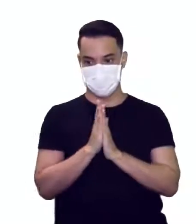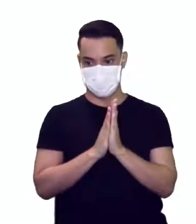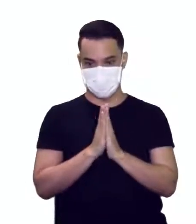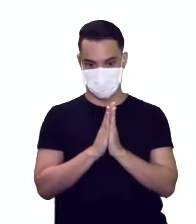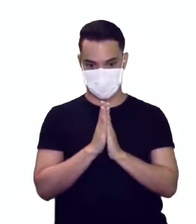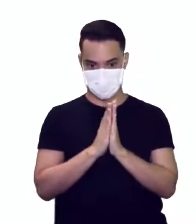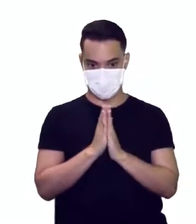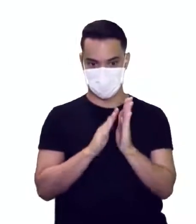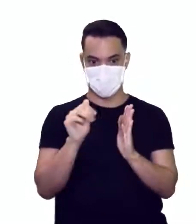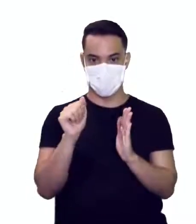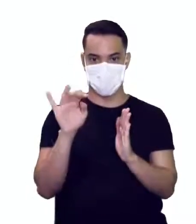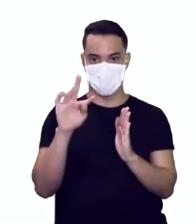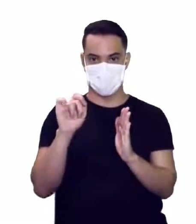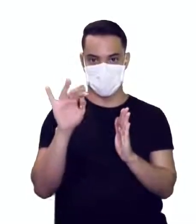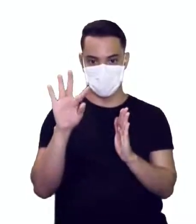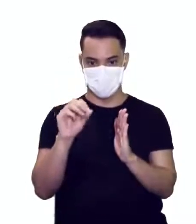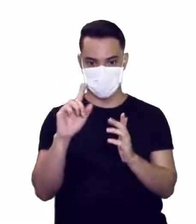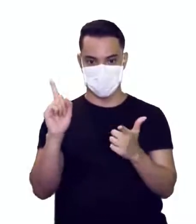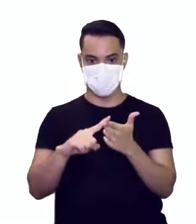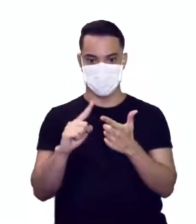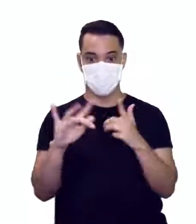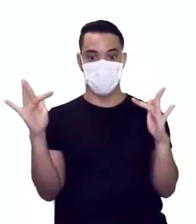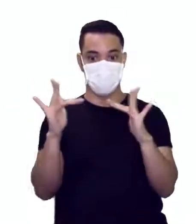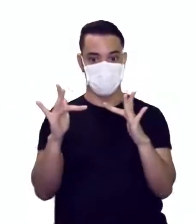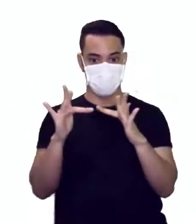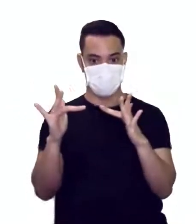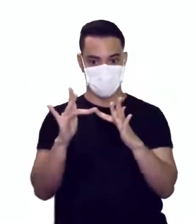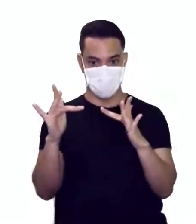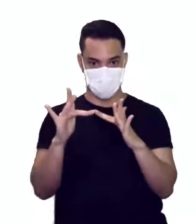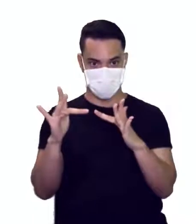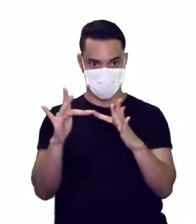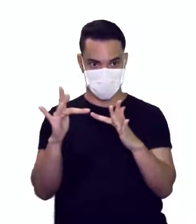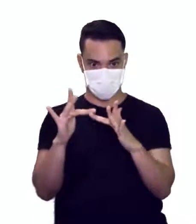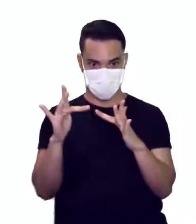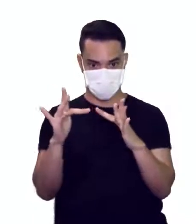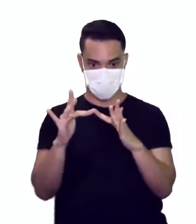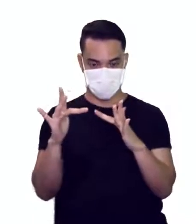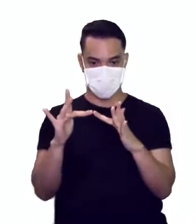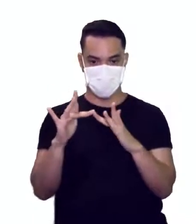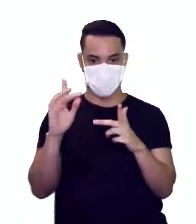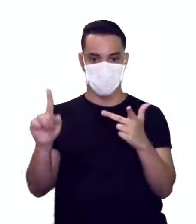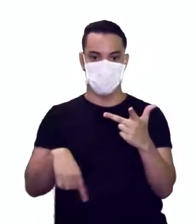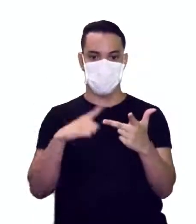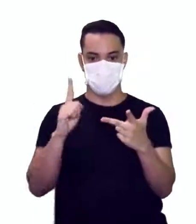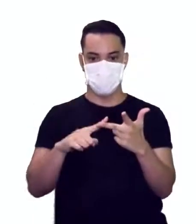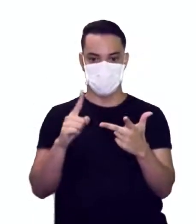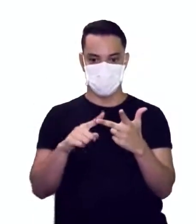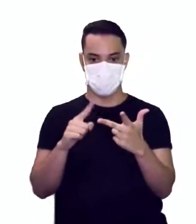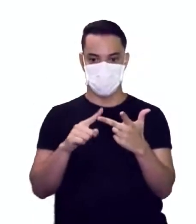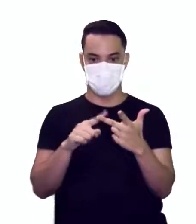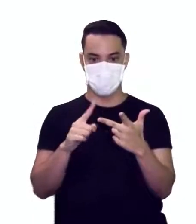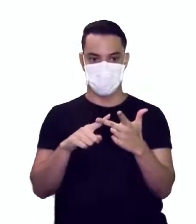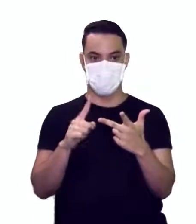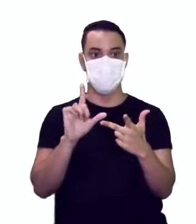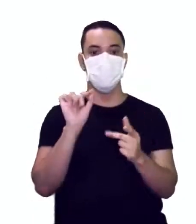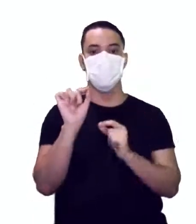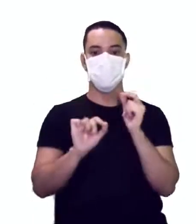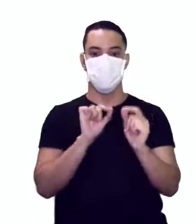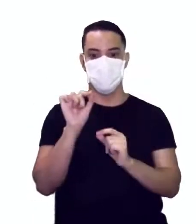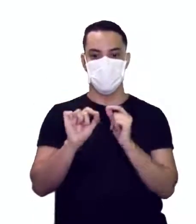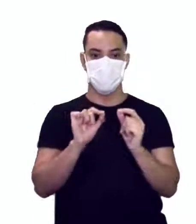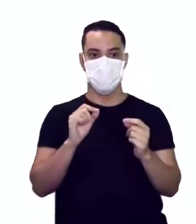de substâncias, eu tenho contato desses materiais e também temos a